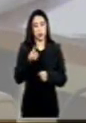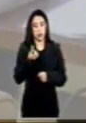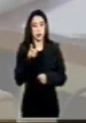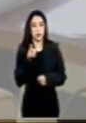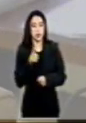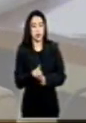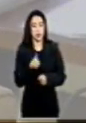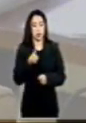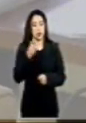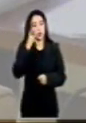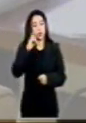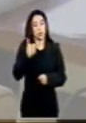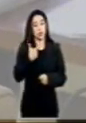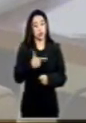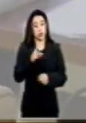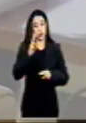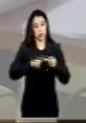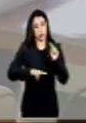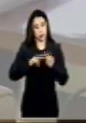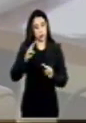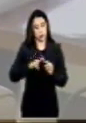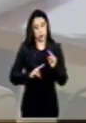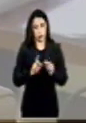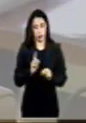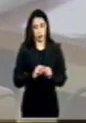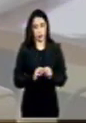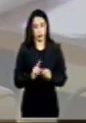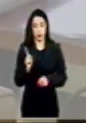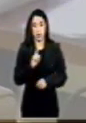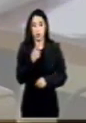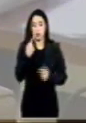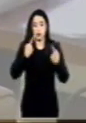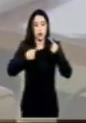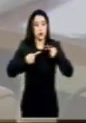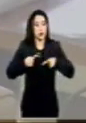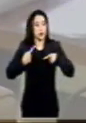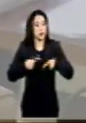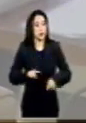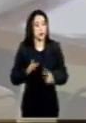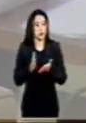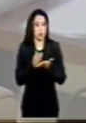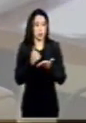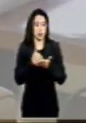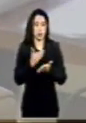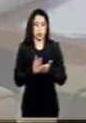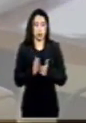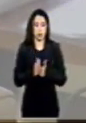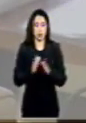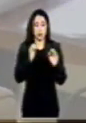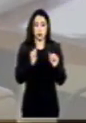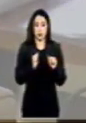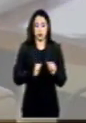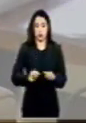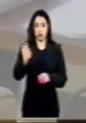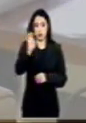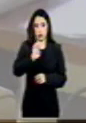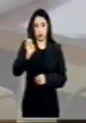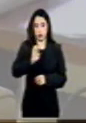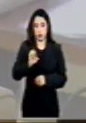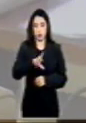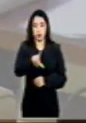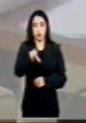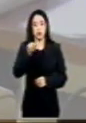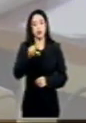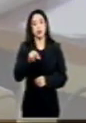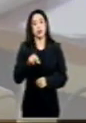2016. Não ofende os princípios da separação e da harmonia entre os poderes do Estado a decisão do Supremo